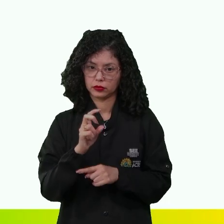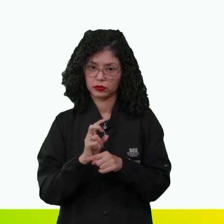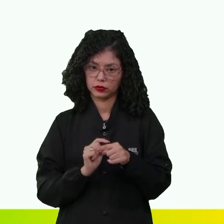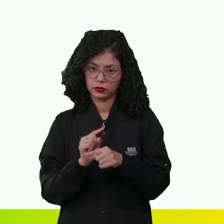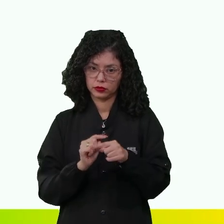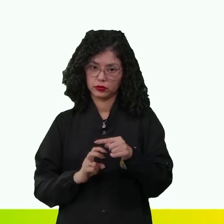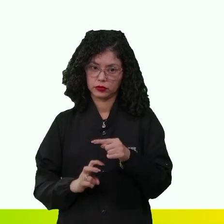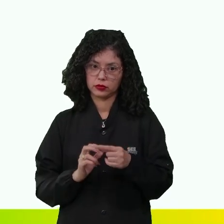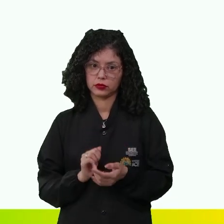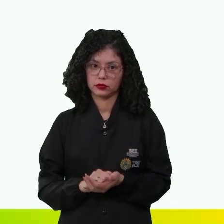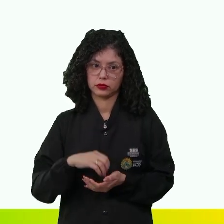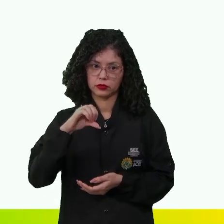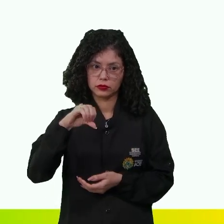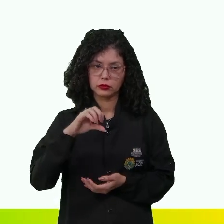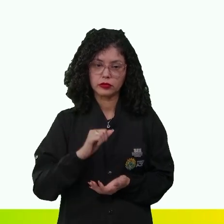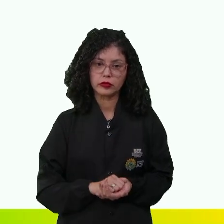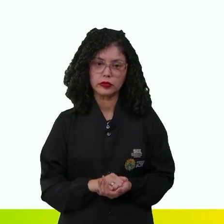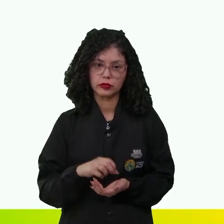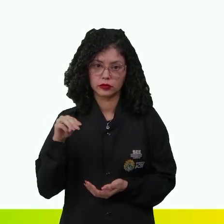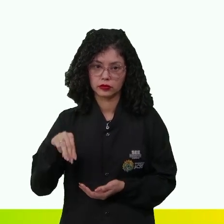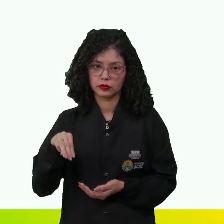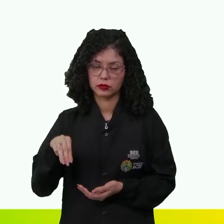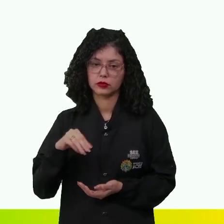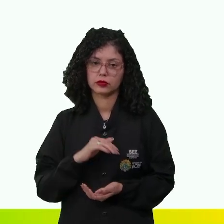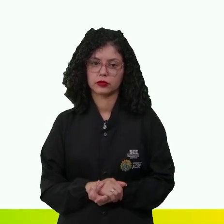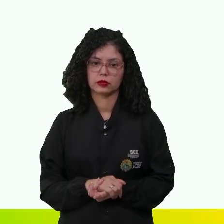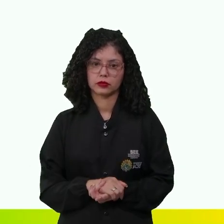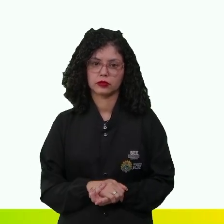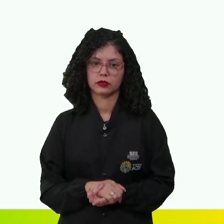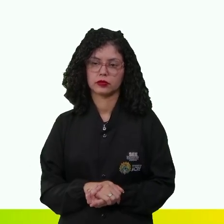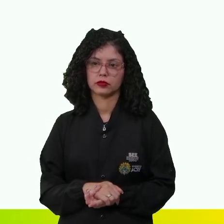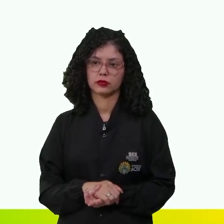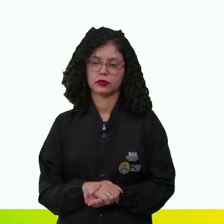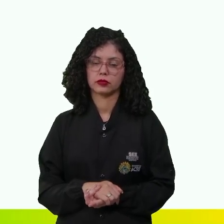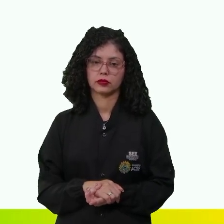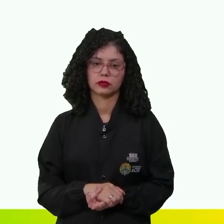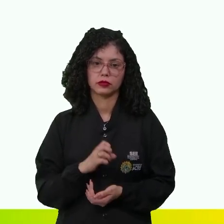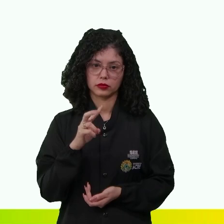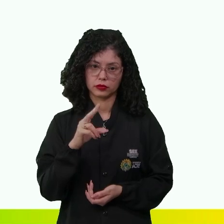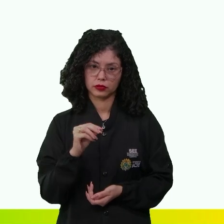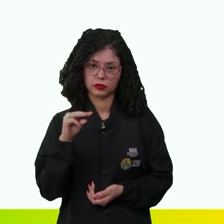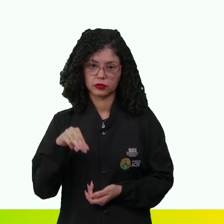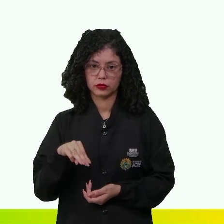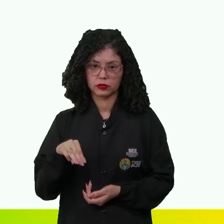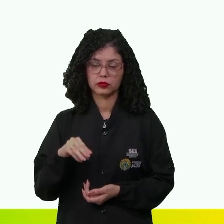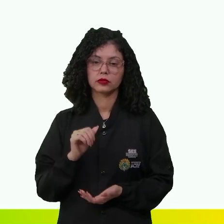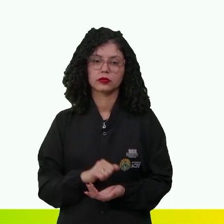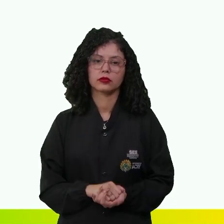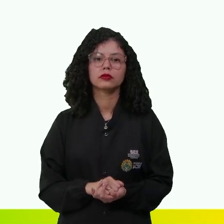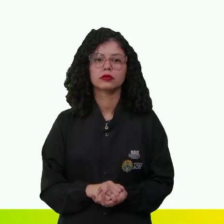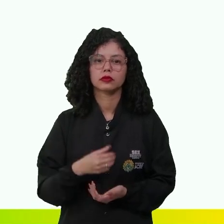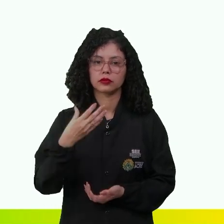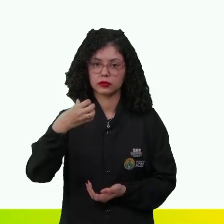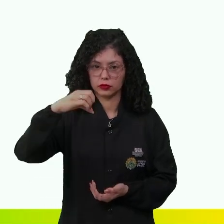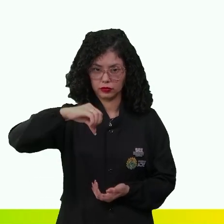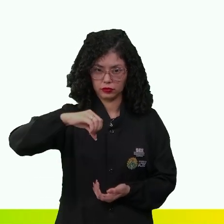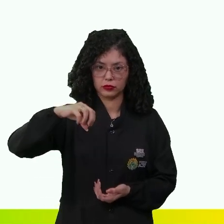para 5 é 9. Se ele for a 50 km por hora, ele